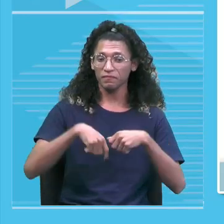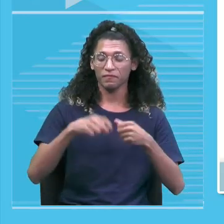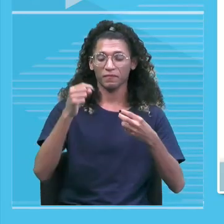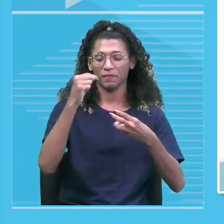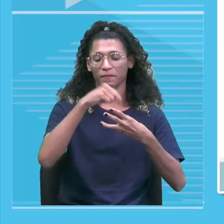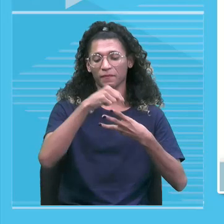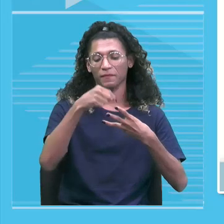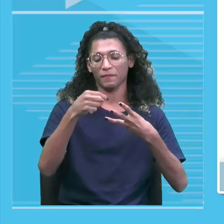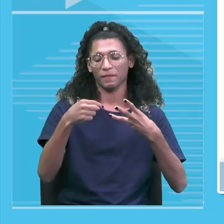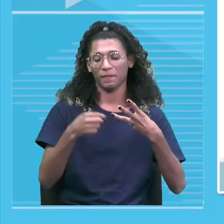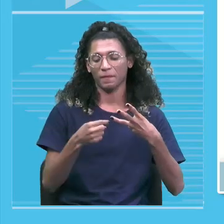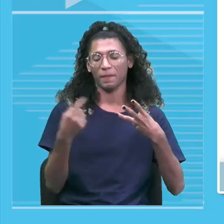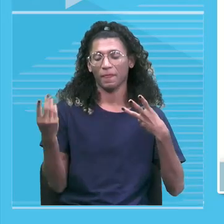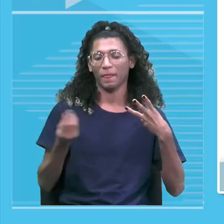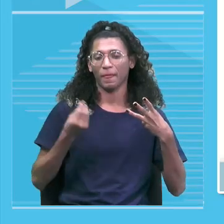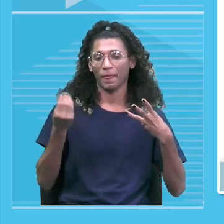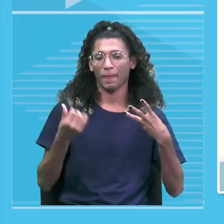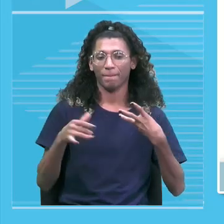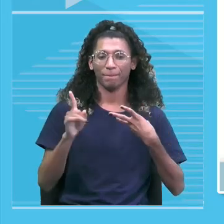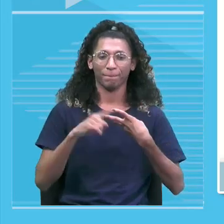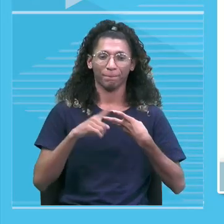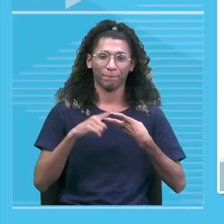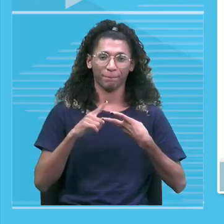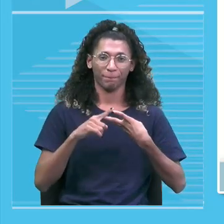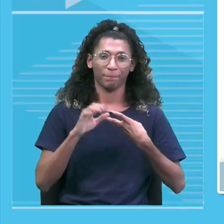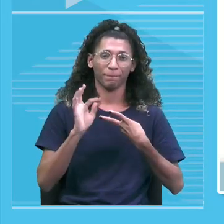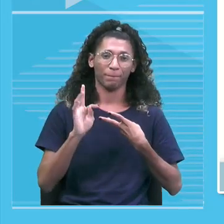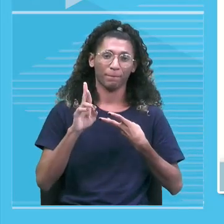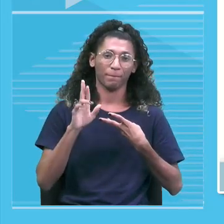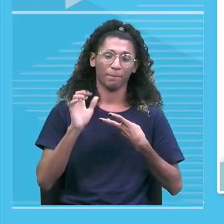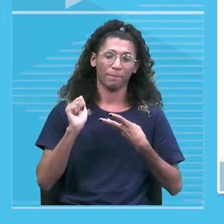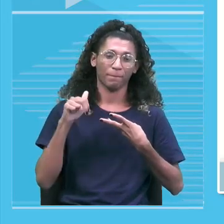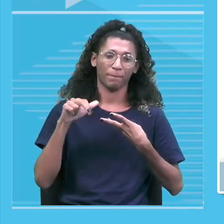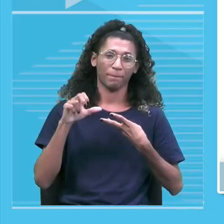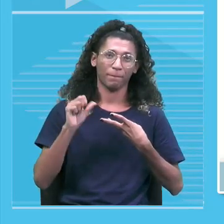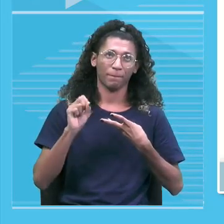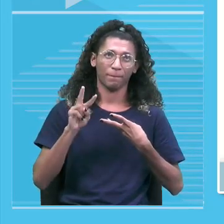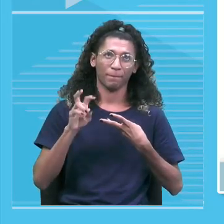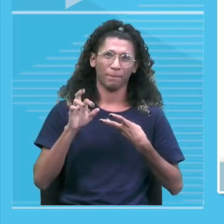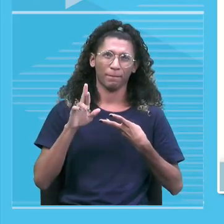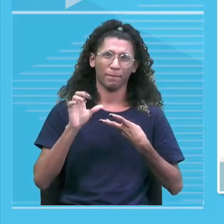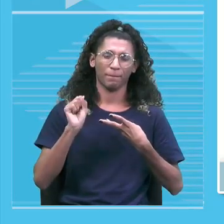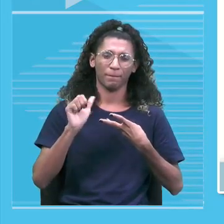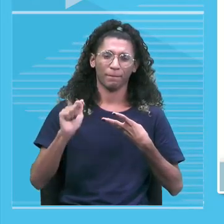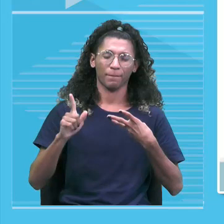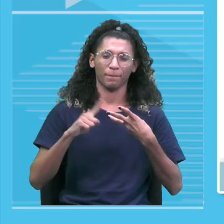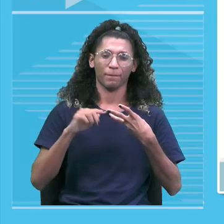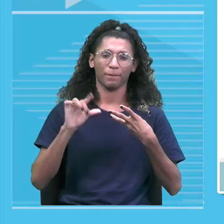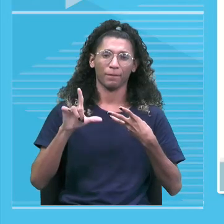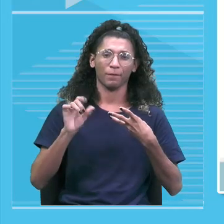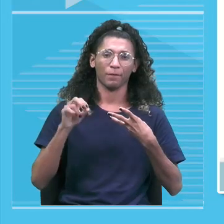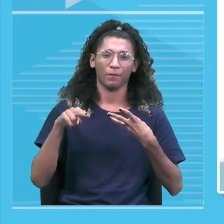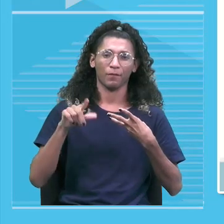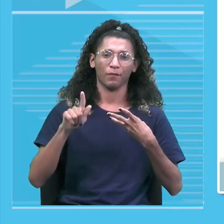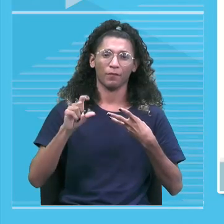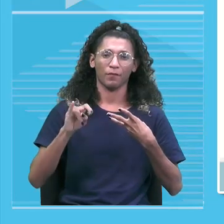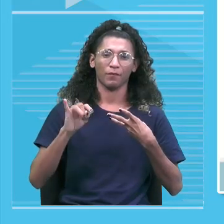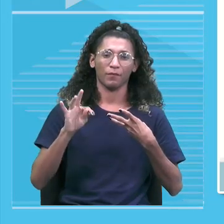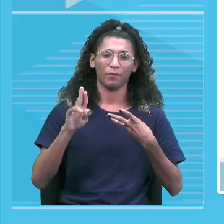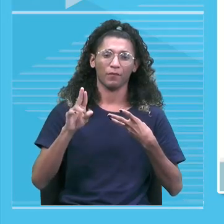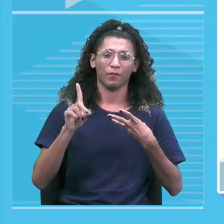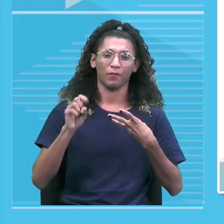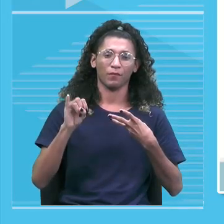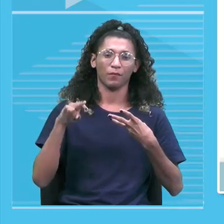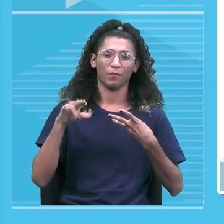maneiras que é transversal longitudinal e também